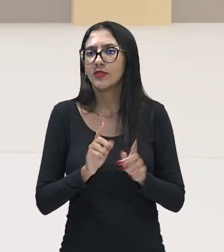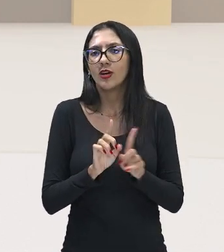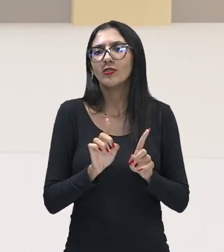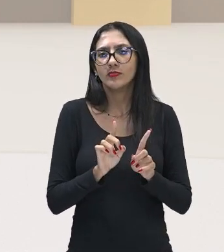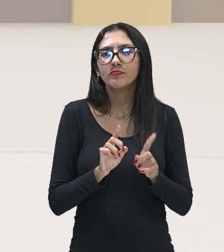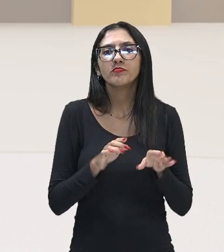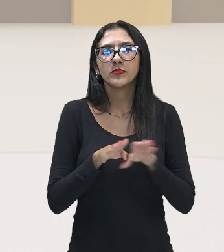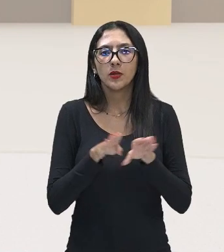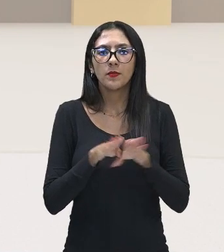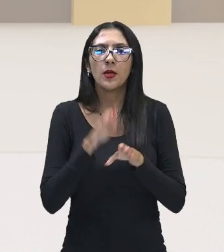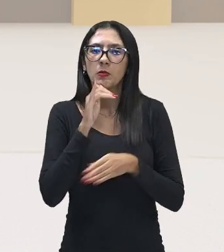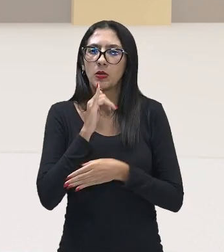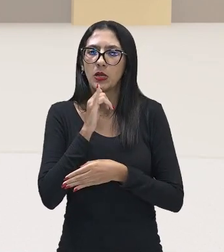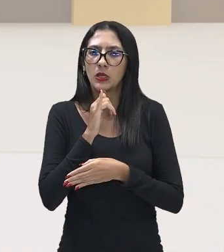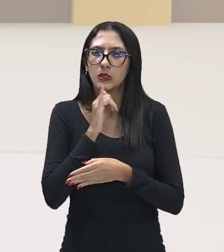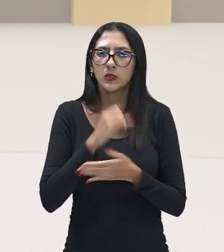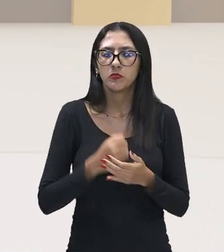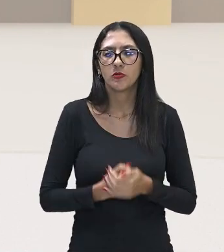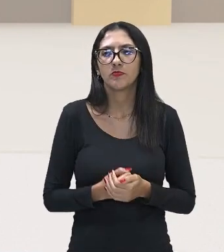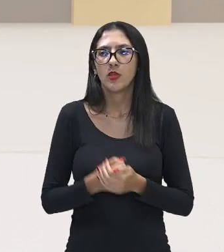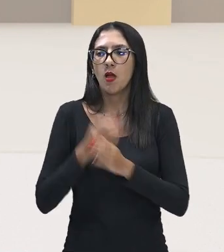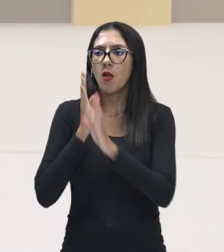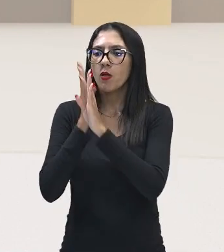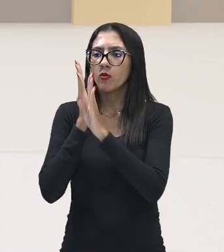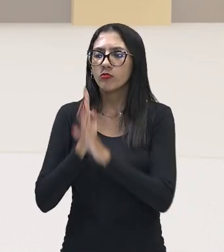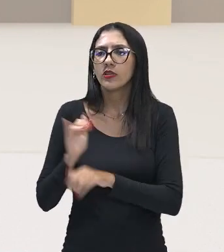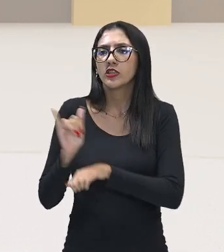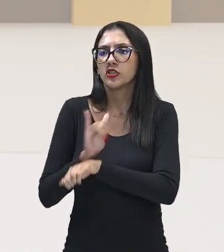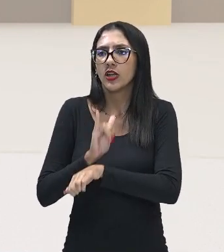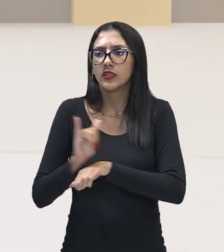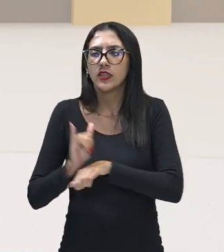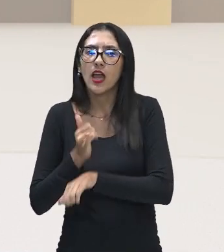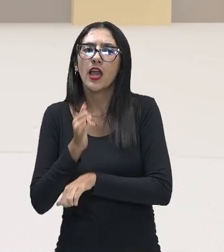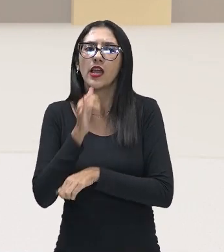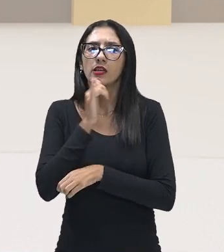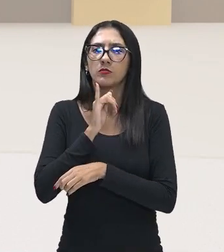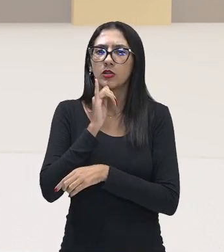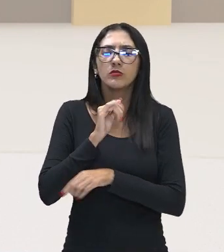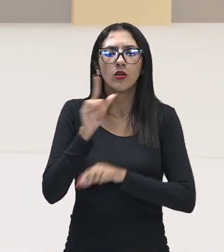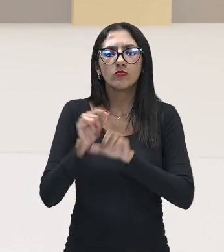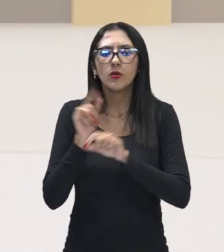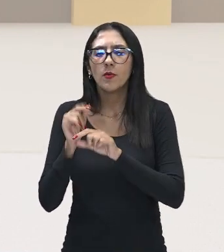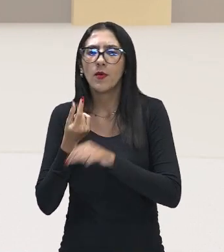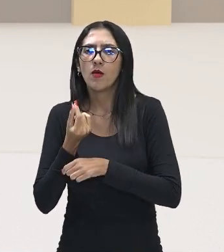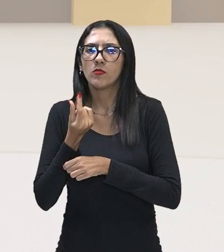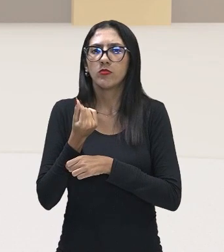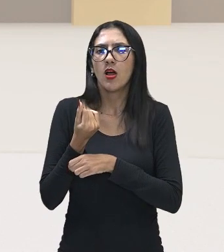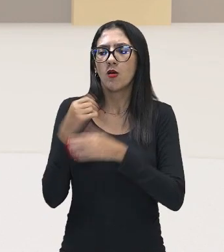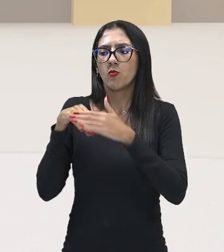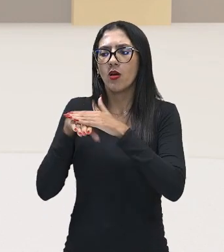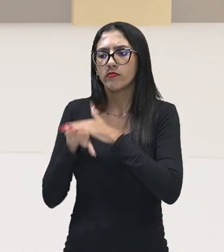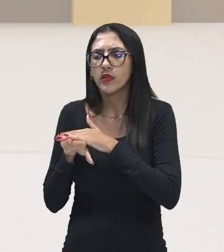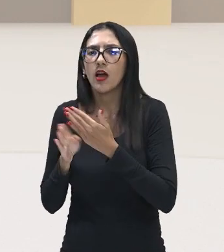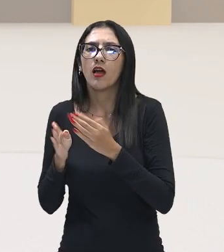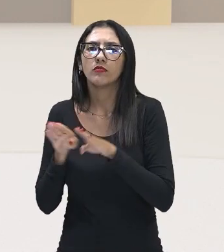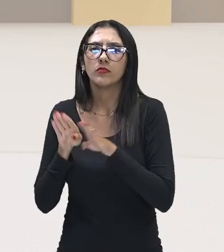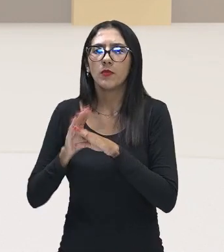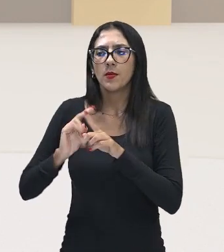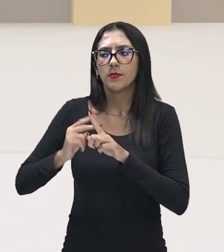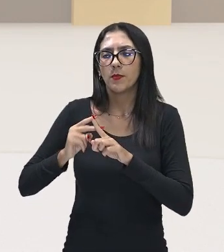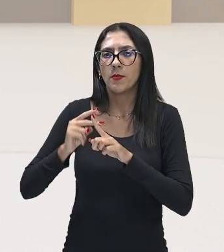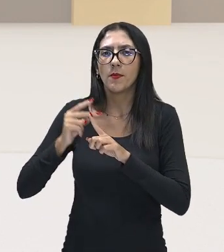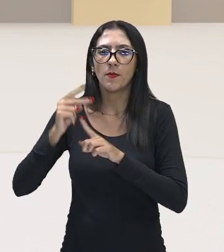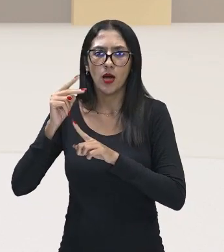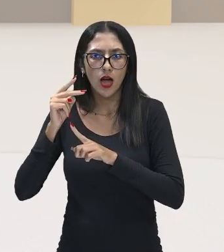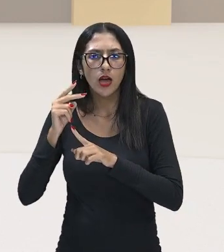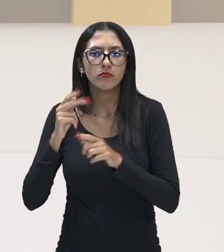com descobrir novas fontes de renda, escolher as aplicações financeiras mais compatíveis com o seu perfil de investidor